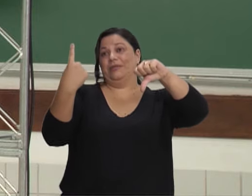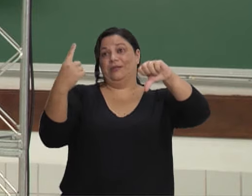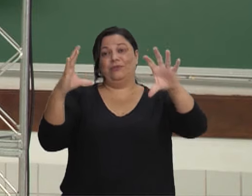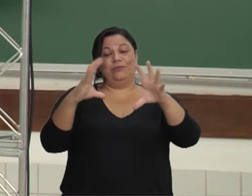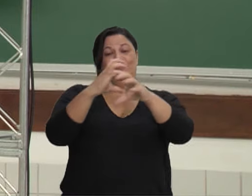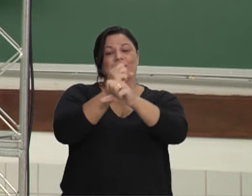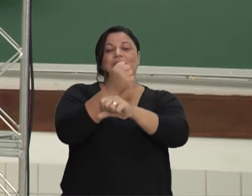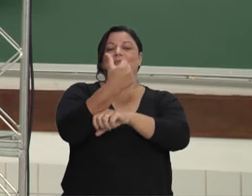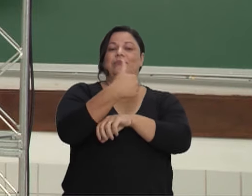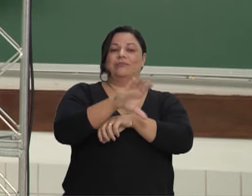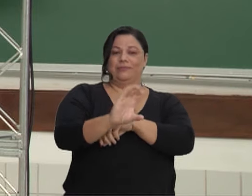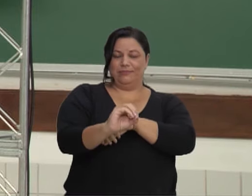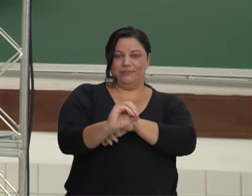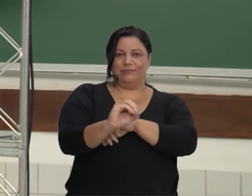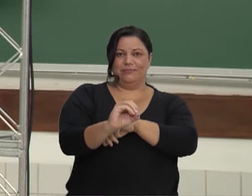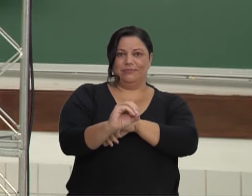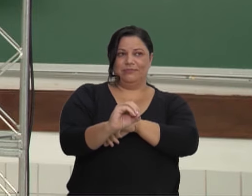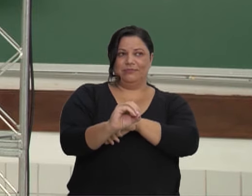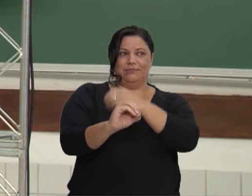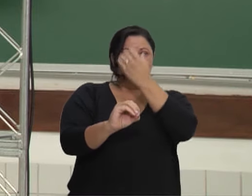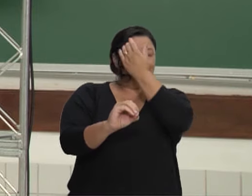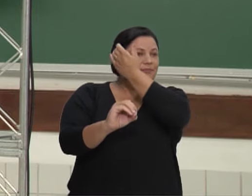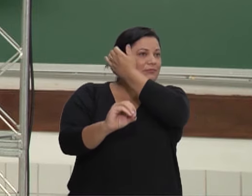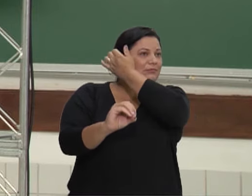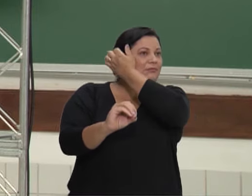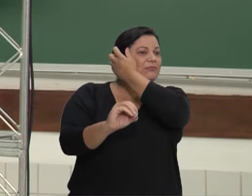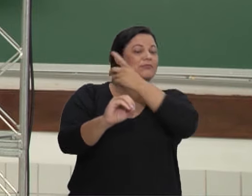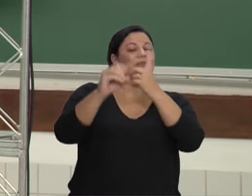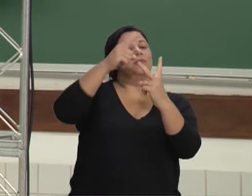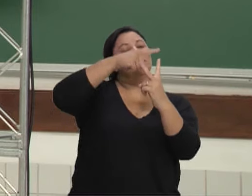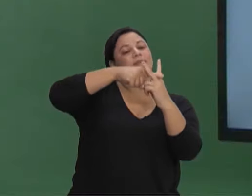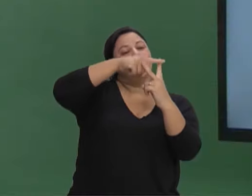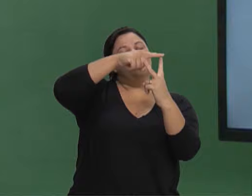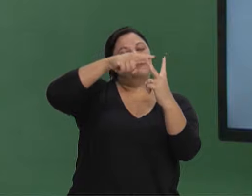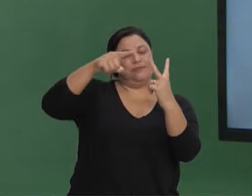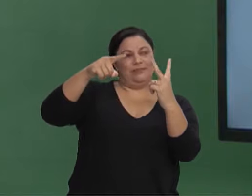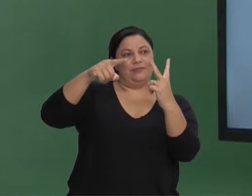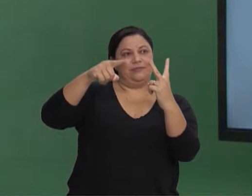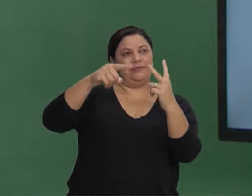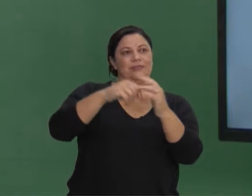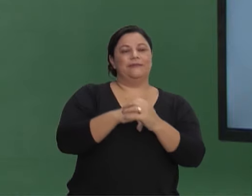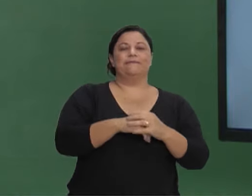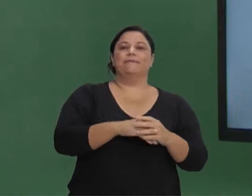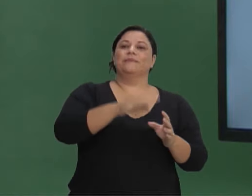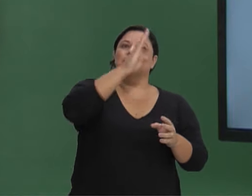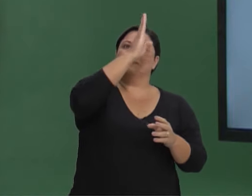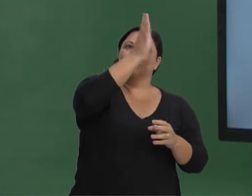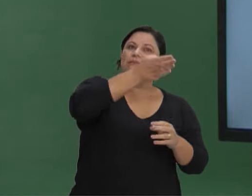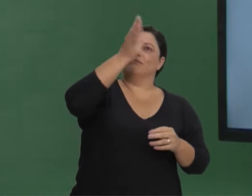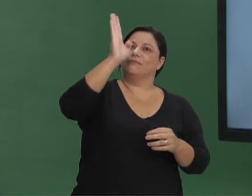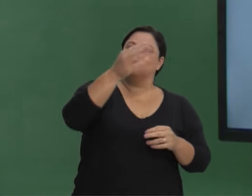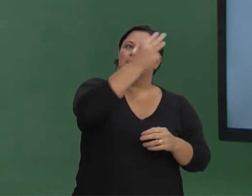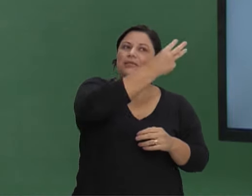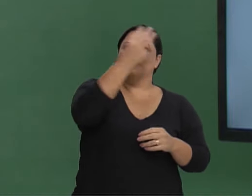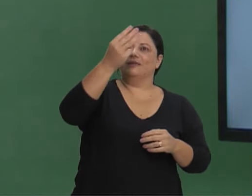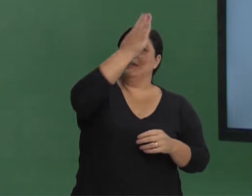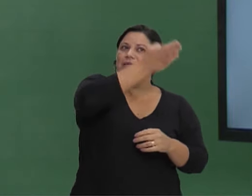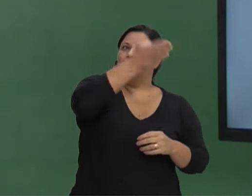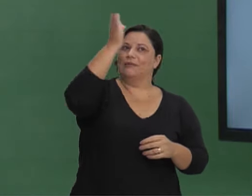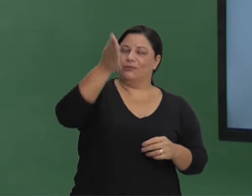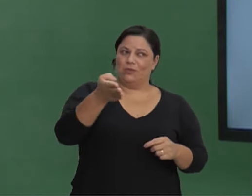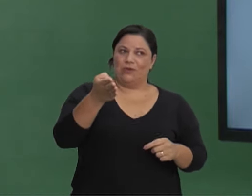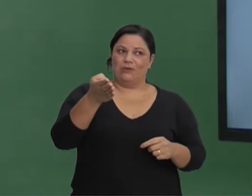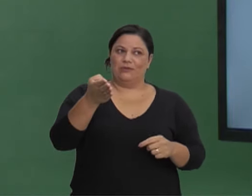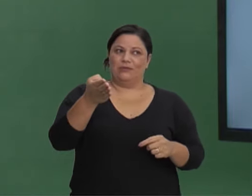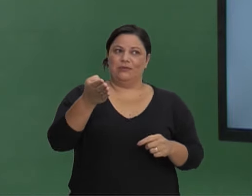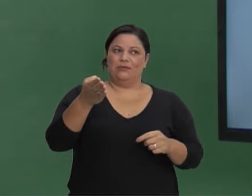Tranquilo? Vou continuar aqui. Menos 3 com mais 3, posso cortar. Vou ficar com